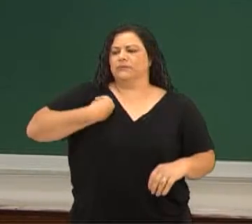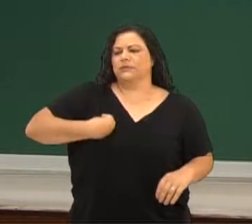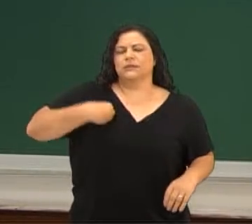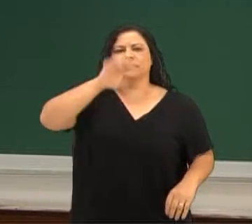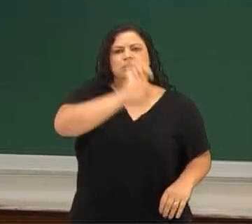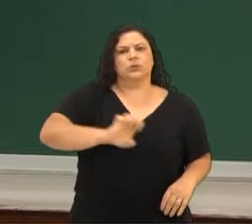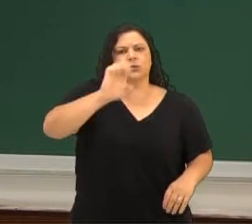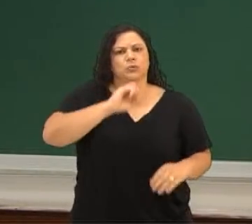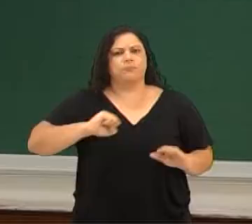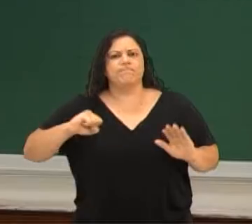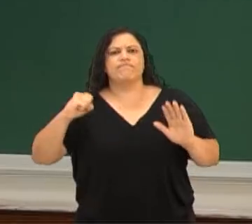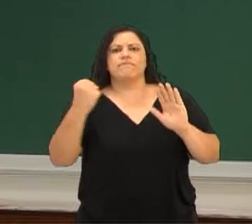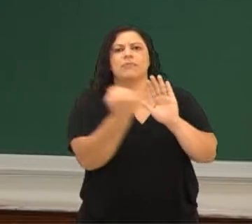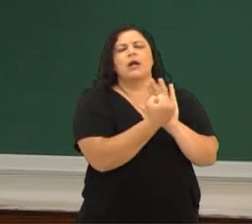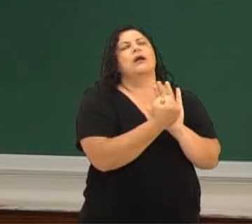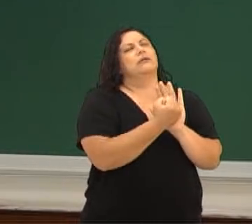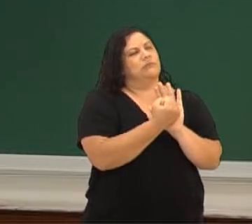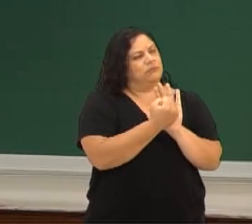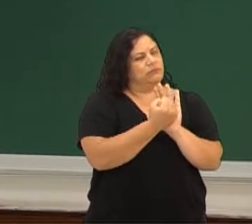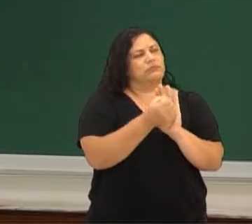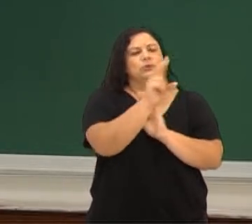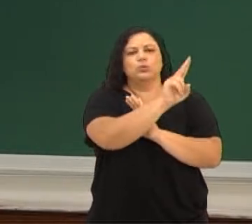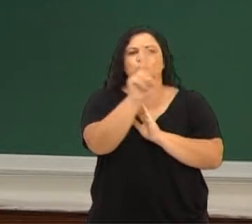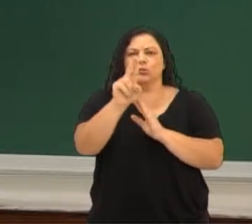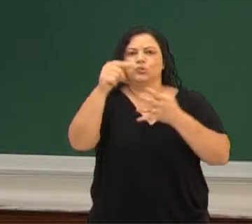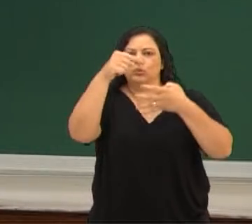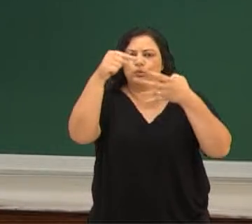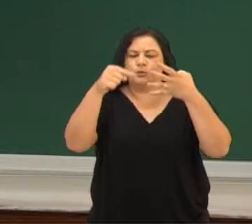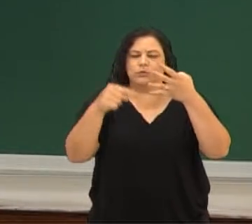realmente é marcante, o nome de algumas cidades também.